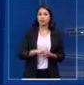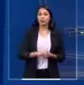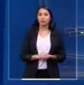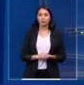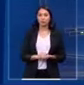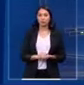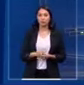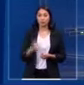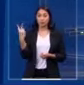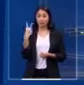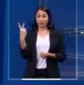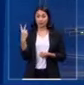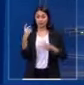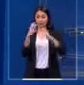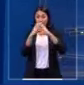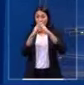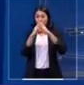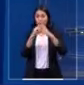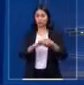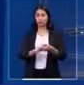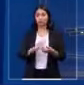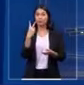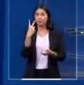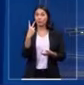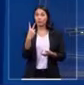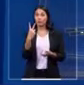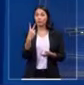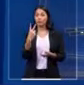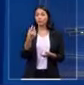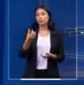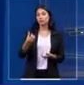Vem aí a segunda bola, 26.